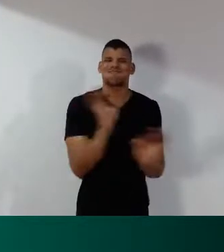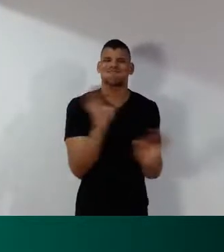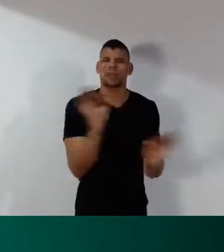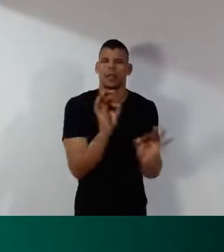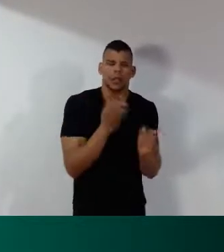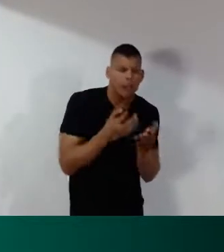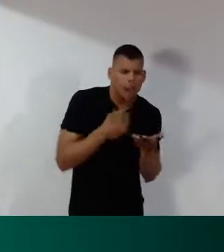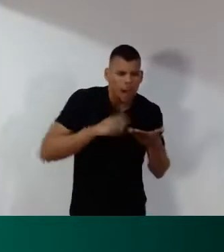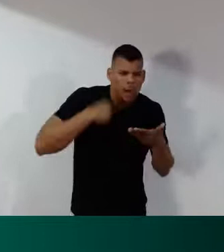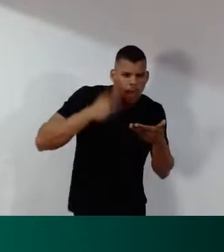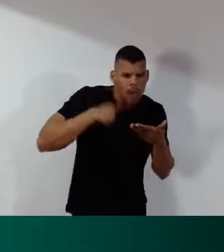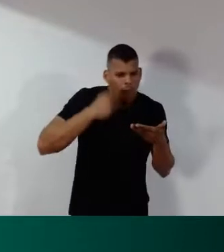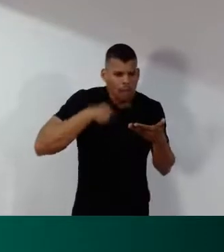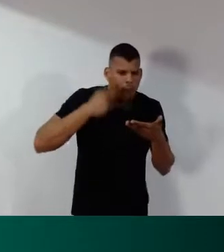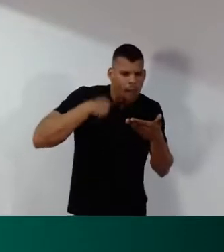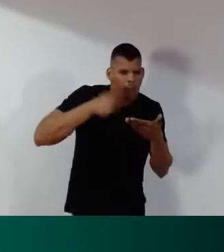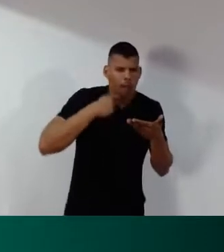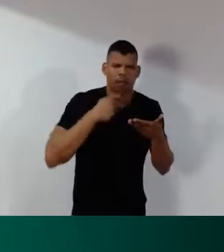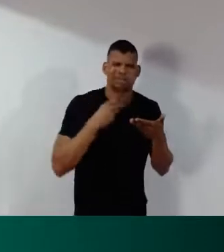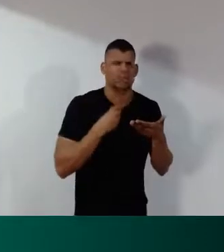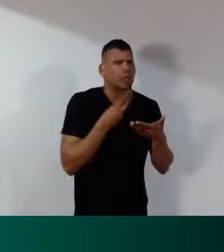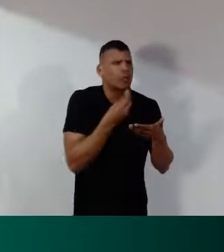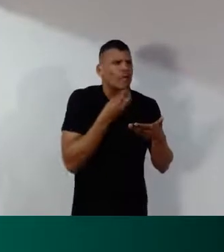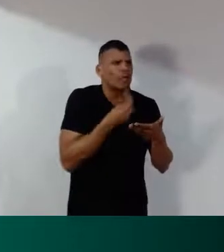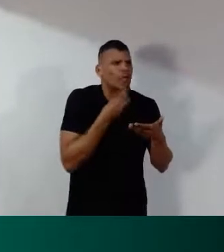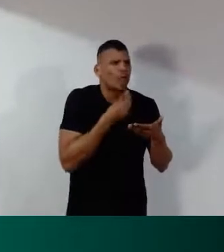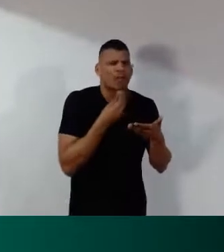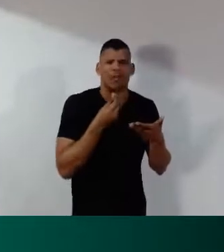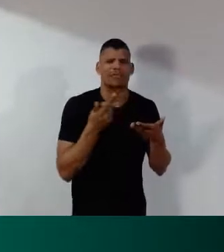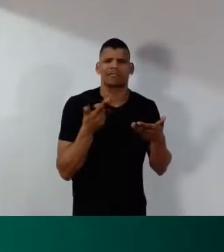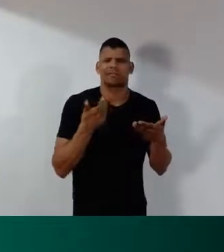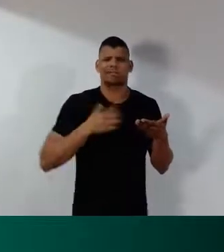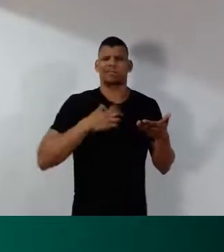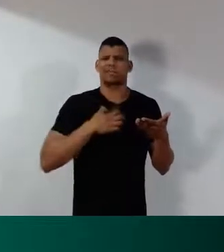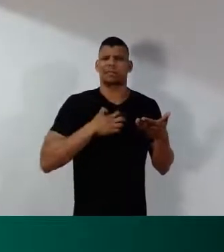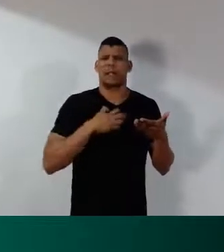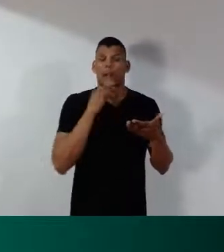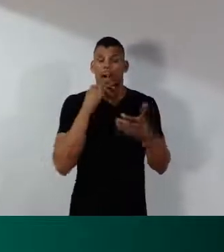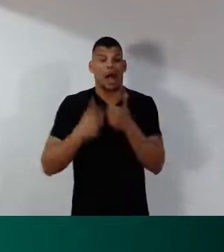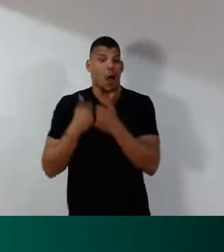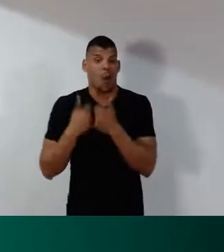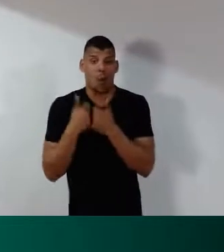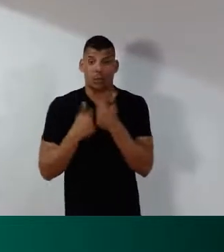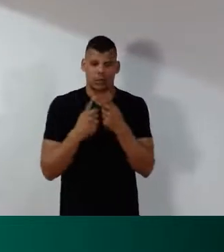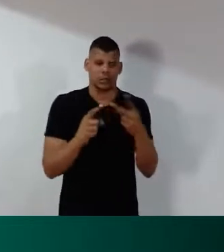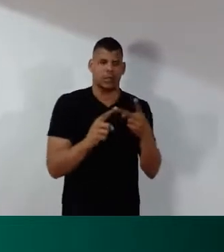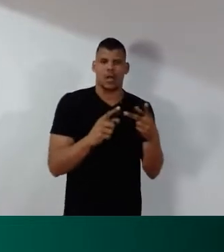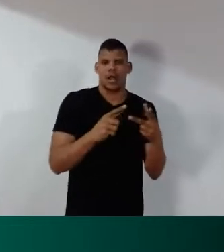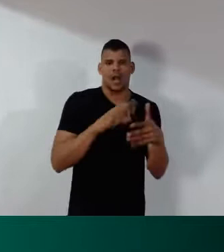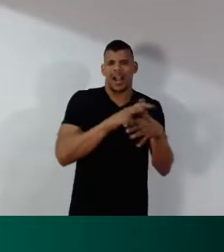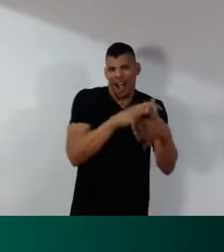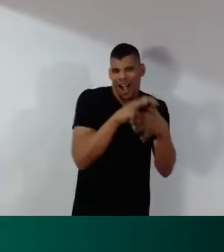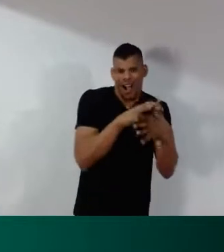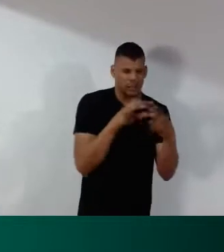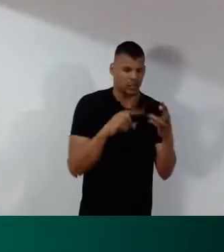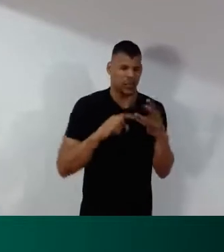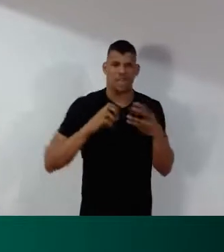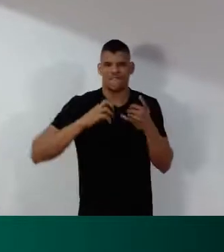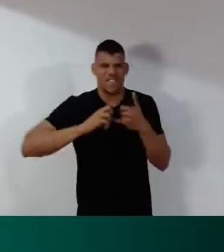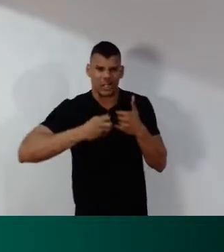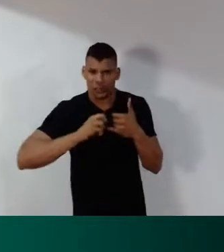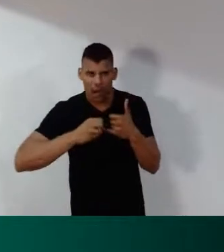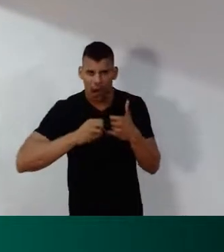sentia estava tão acostumada não comer não comer um alimento um arroz no feijão com carne eu não sentia o gosto do alimento